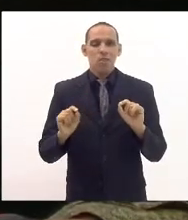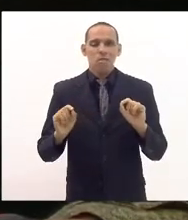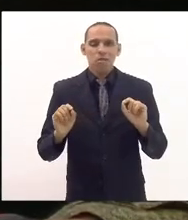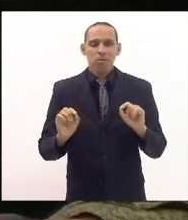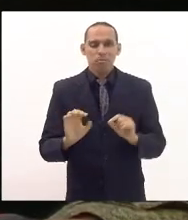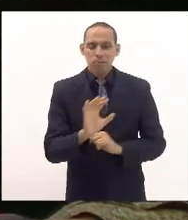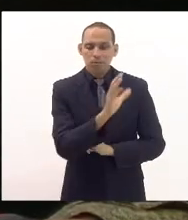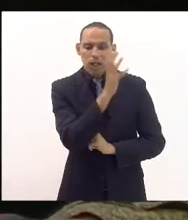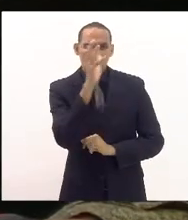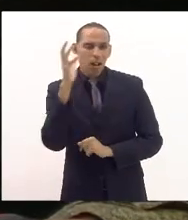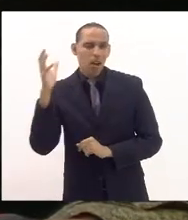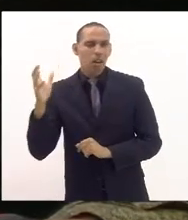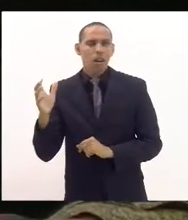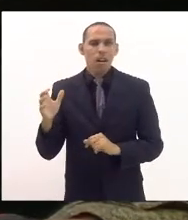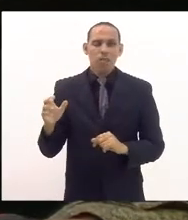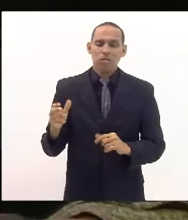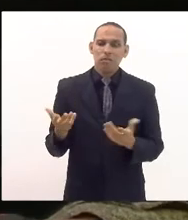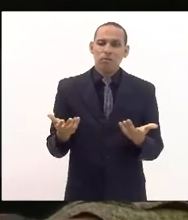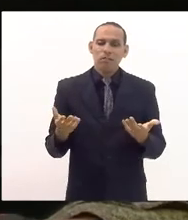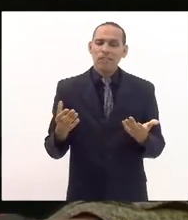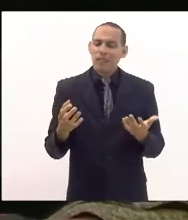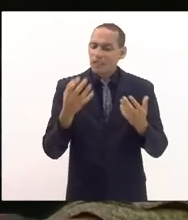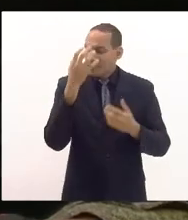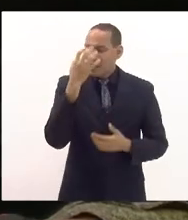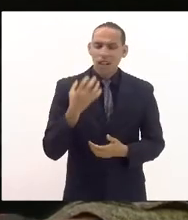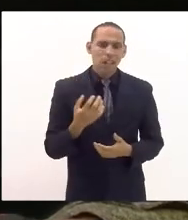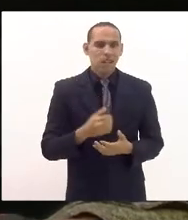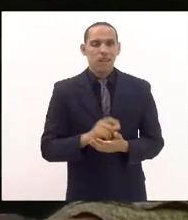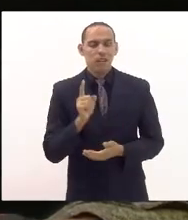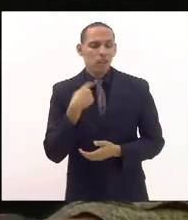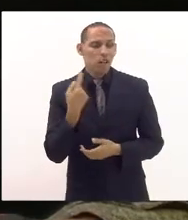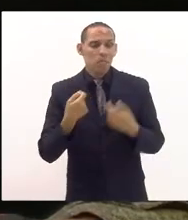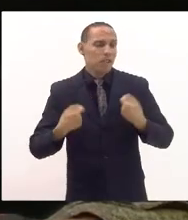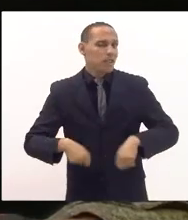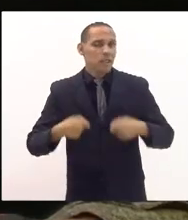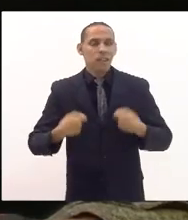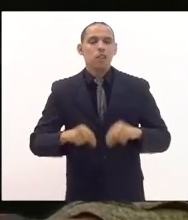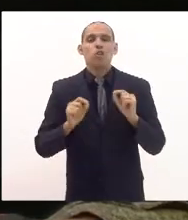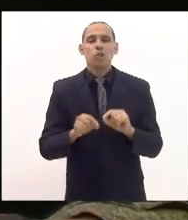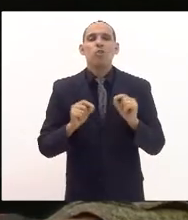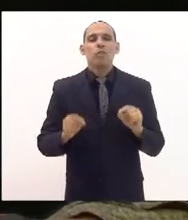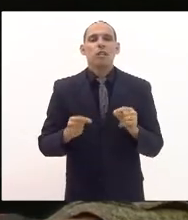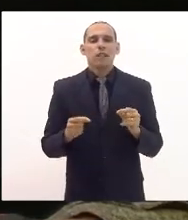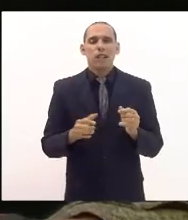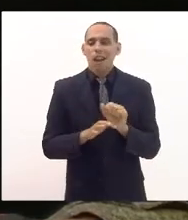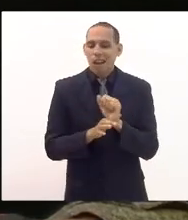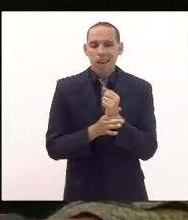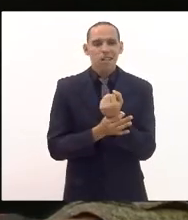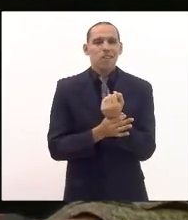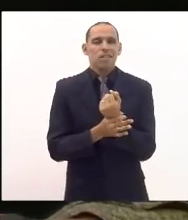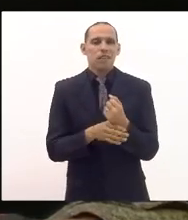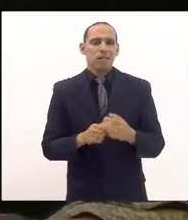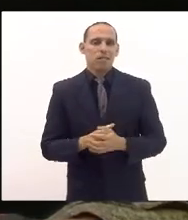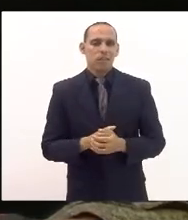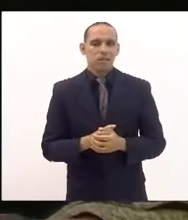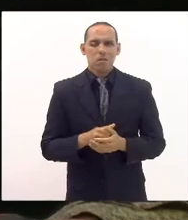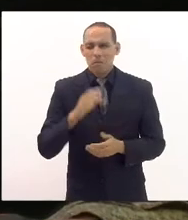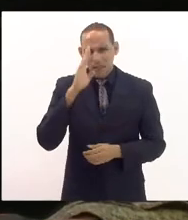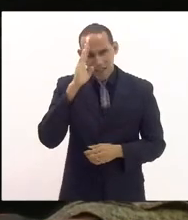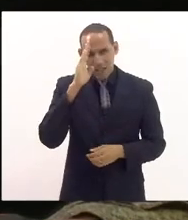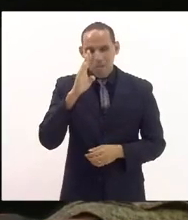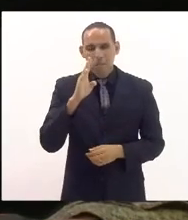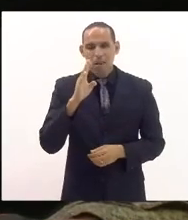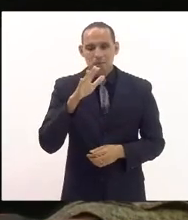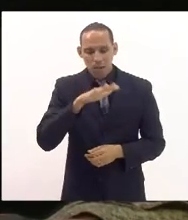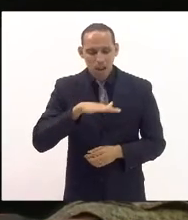ambiental muito séria nós precisamos garantir que principalmente